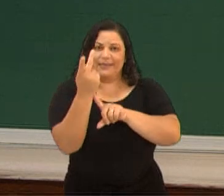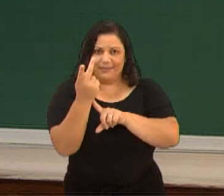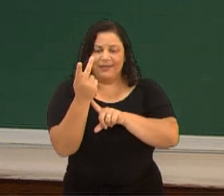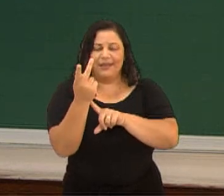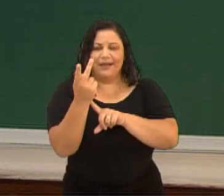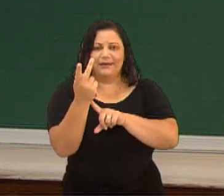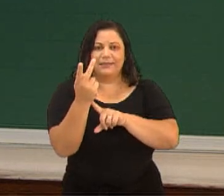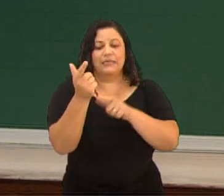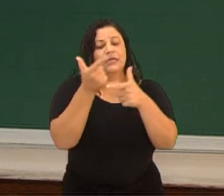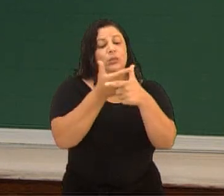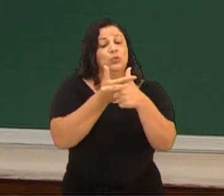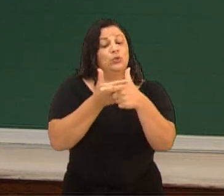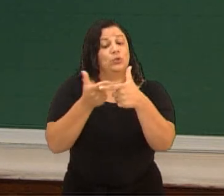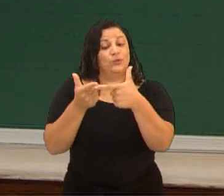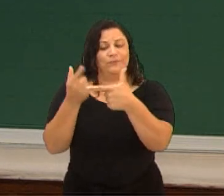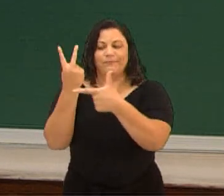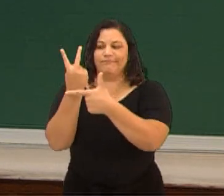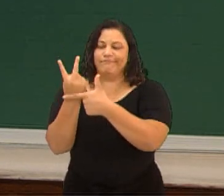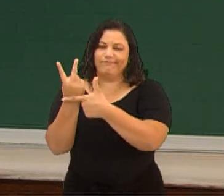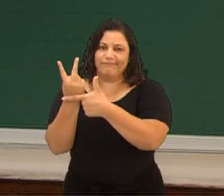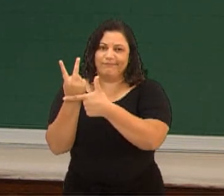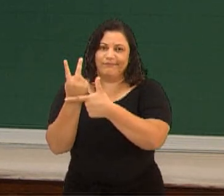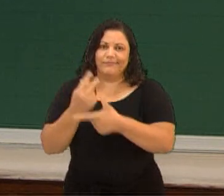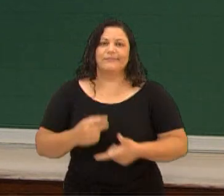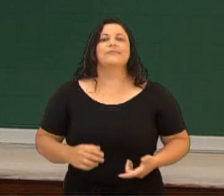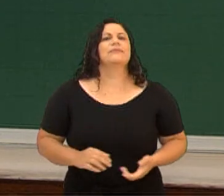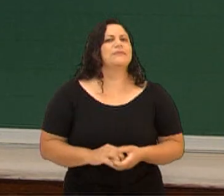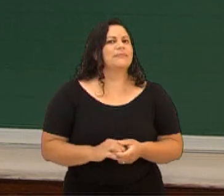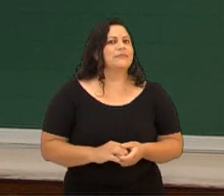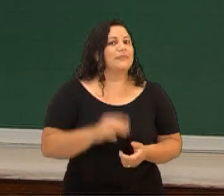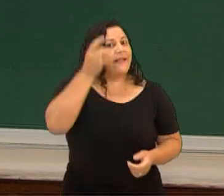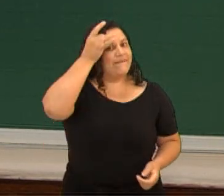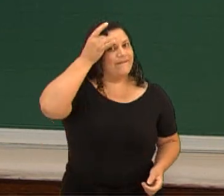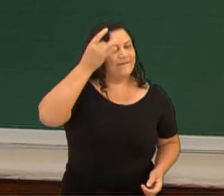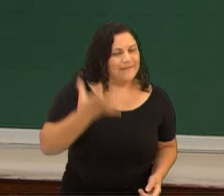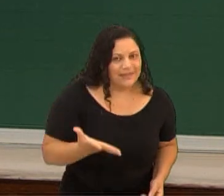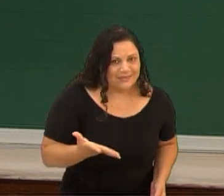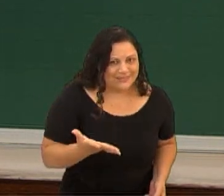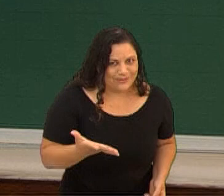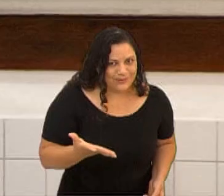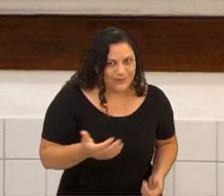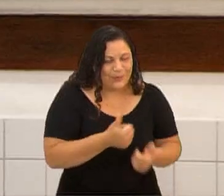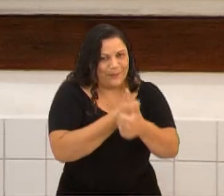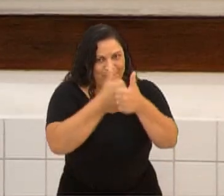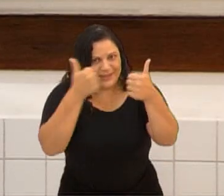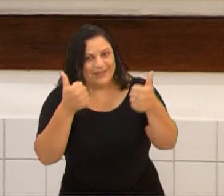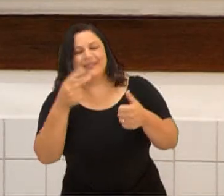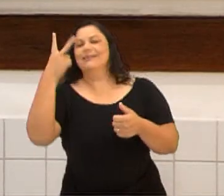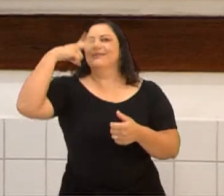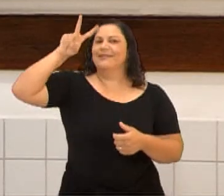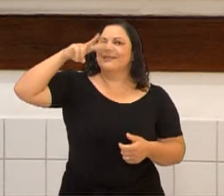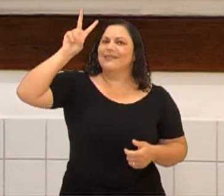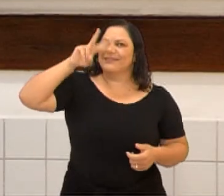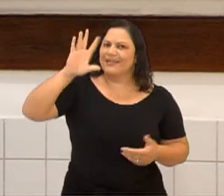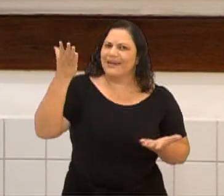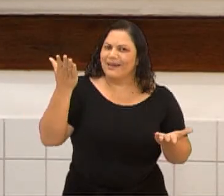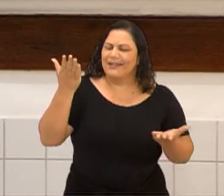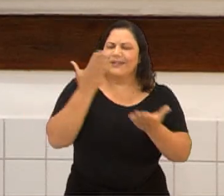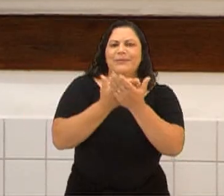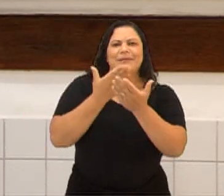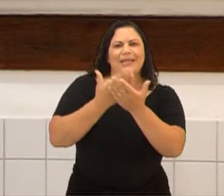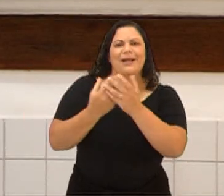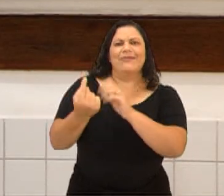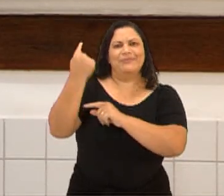isso divididos por 2. Tranquilo? Beleza? Lembram disso? Da outra aula,